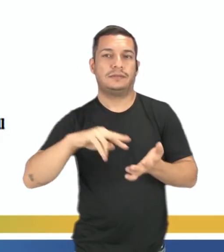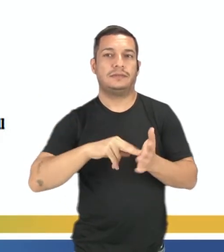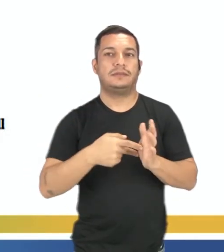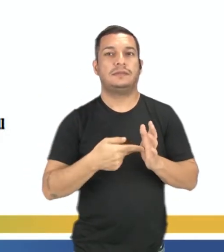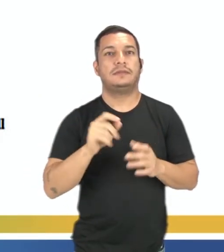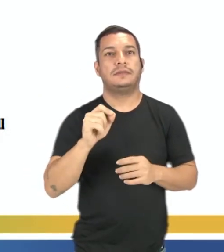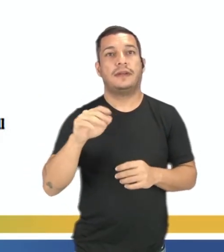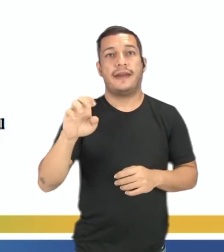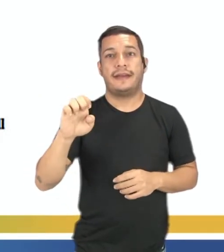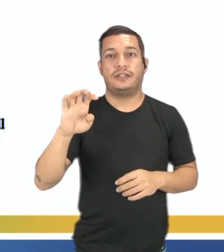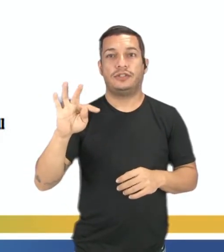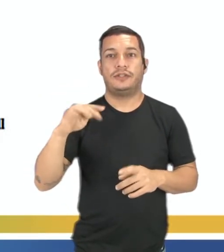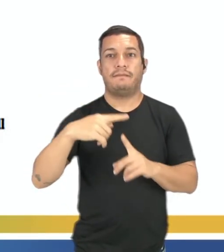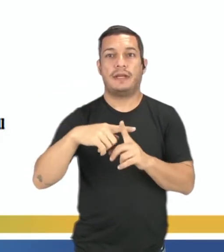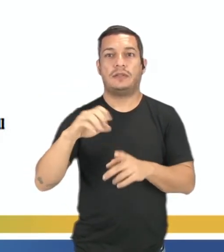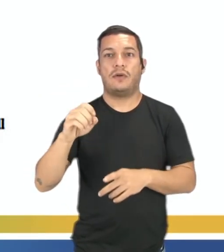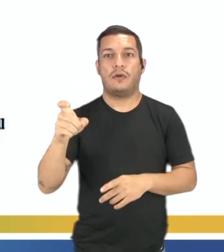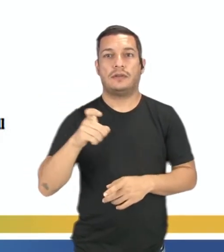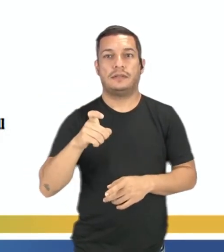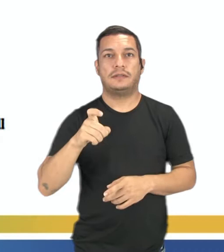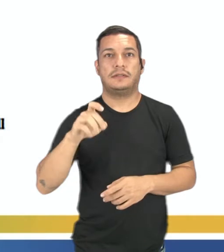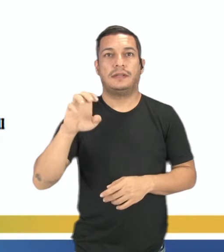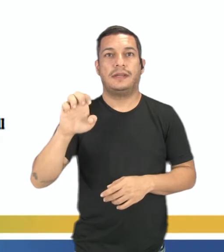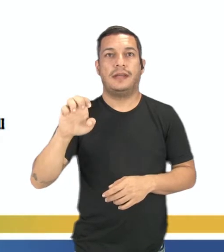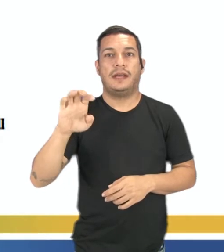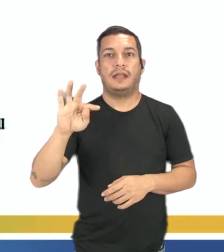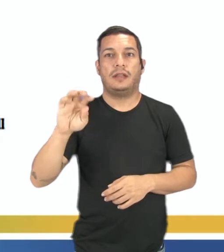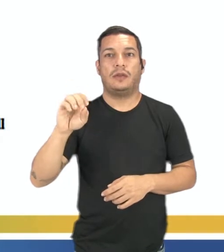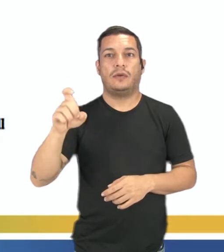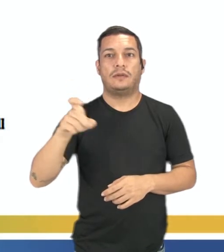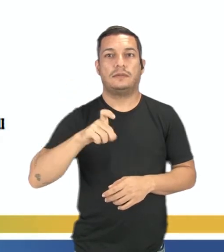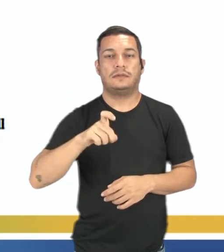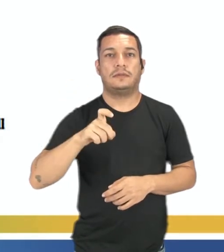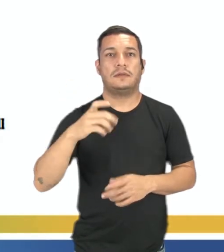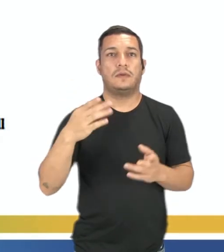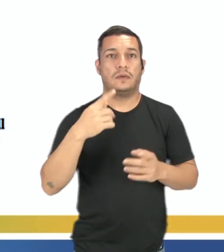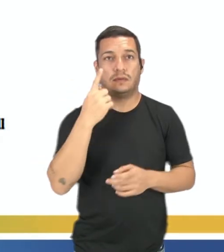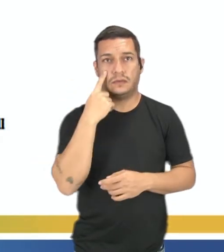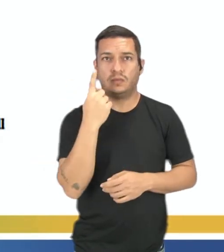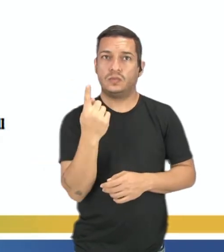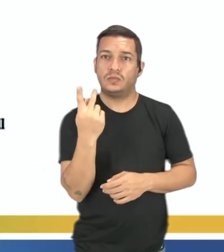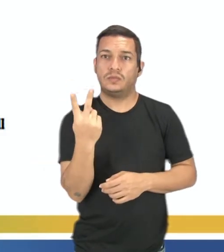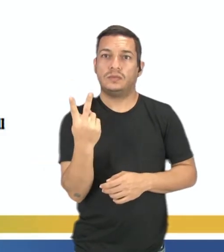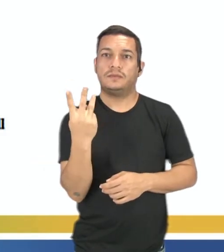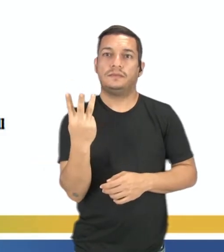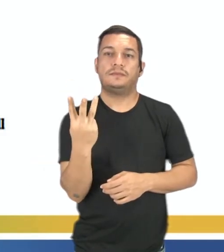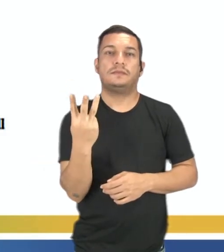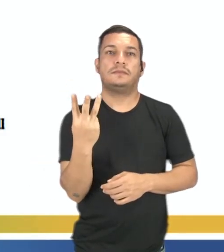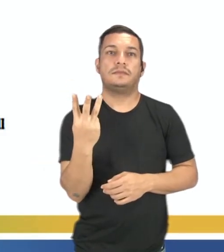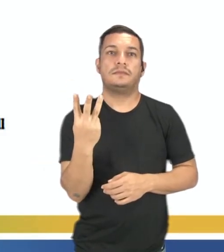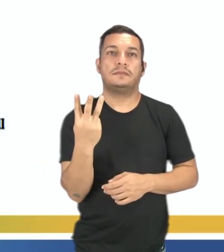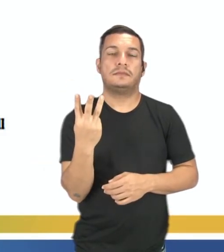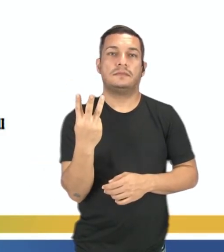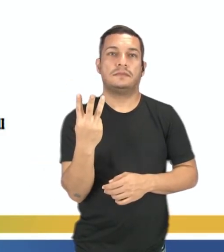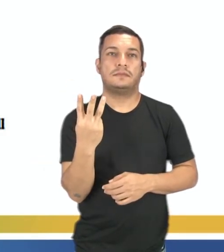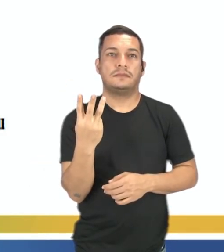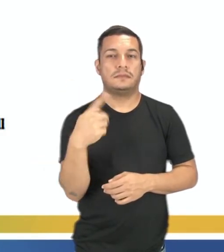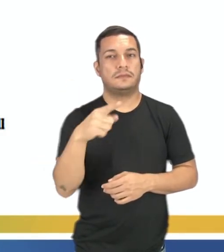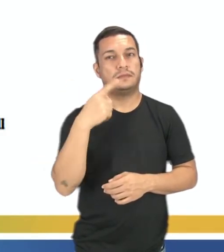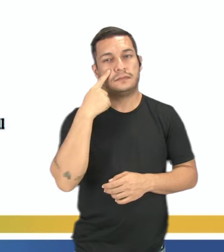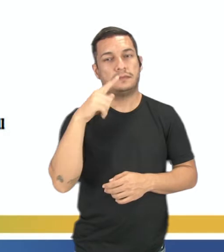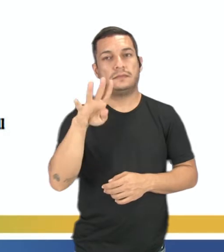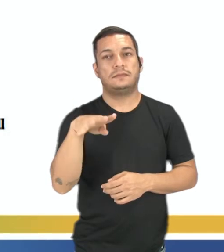at-at + ox fica é thor e agora aqui um dois três da minha tabelinha